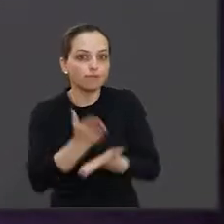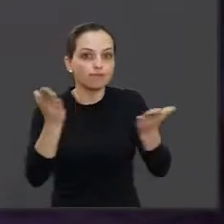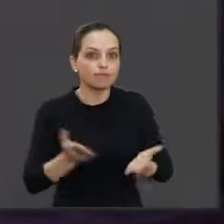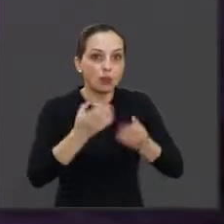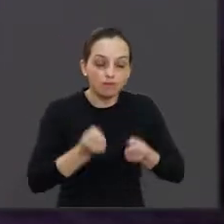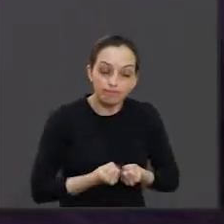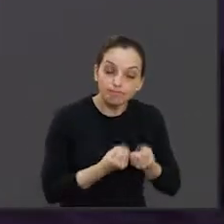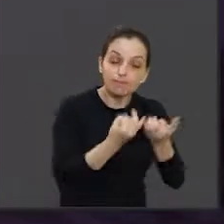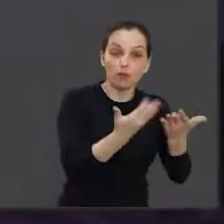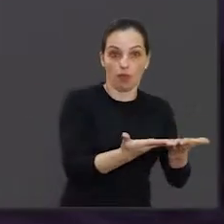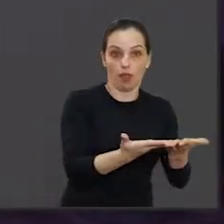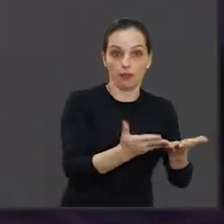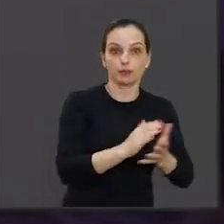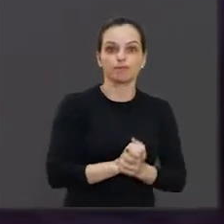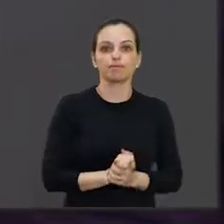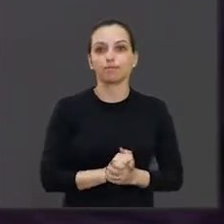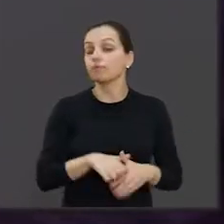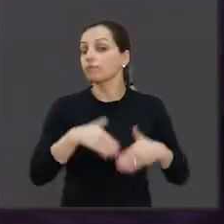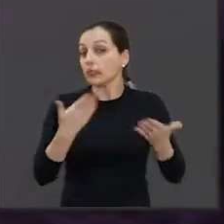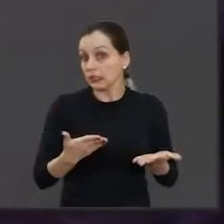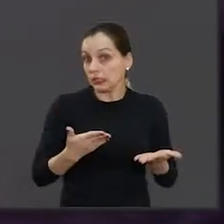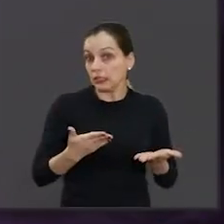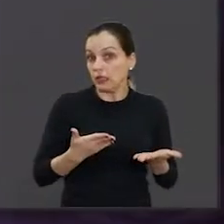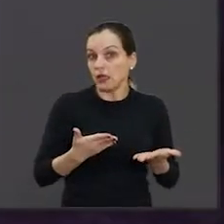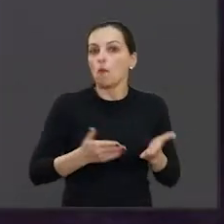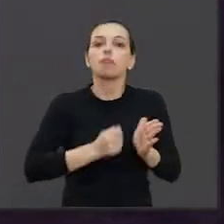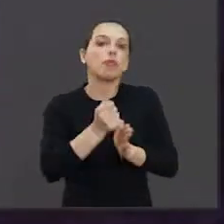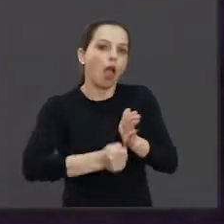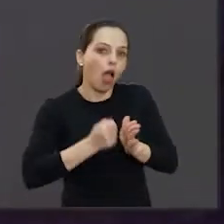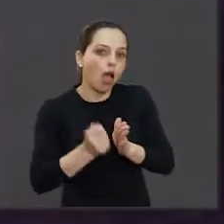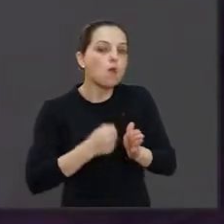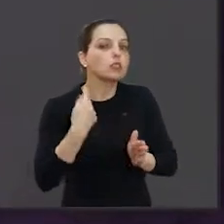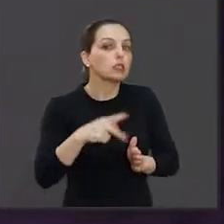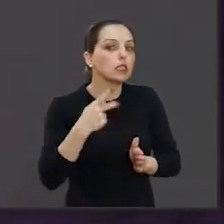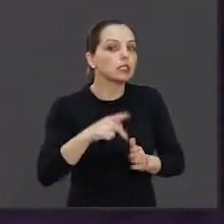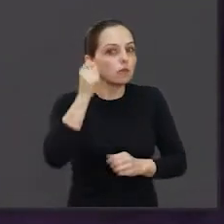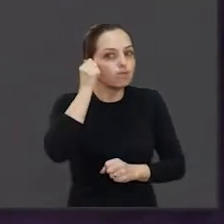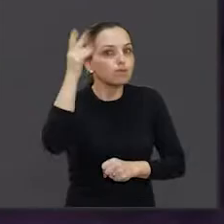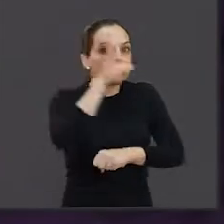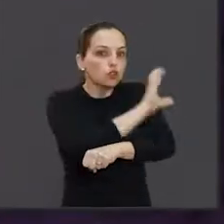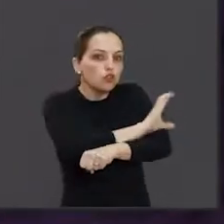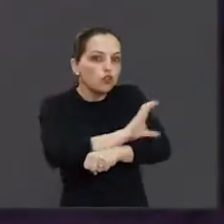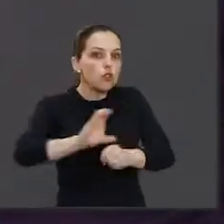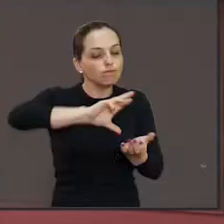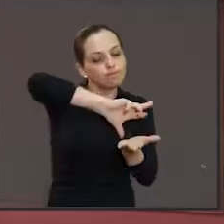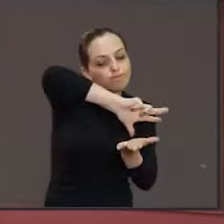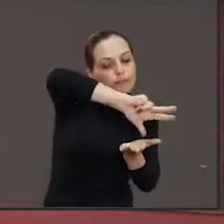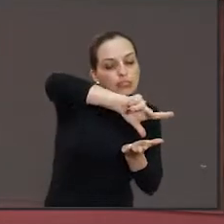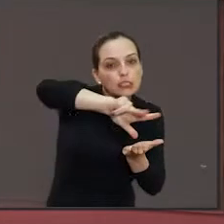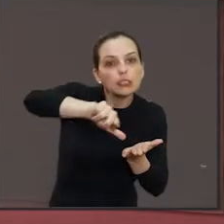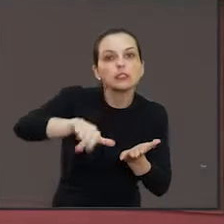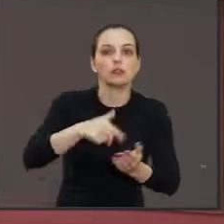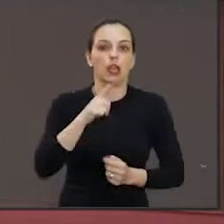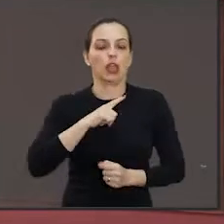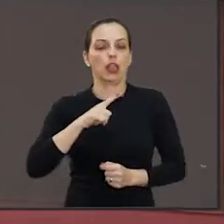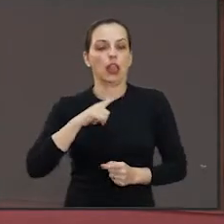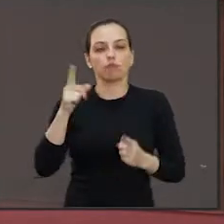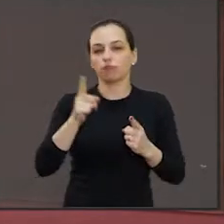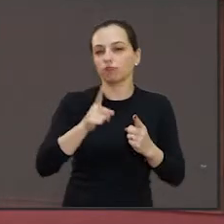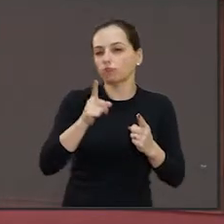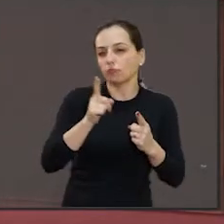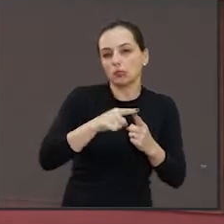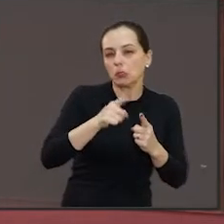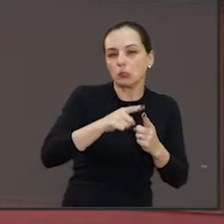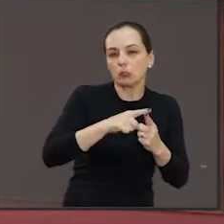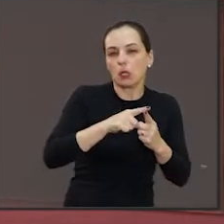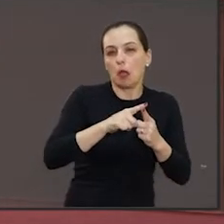que primeiro a gente educa, depois a gente ensina, depois a gente dá cultura, tá? Então, Araraquara é